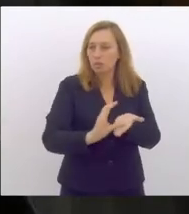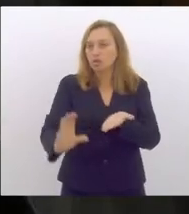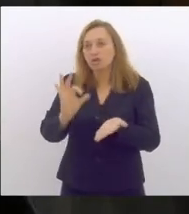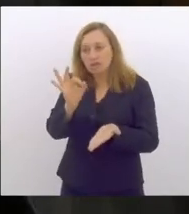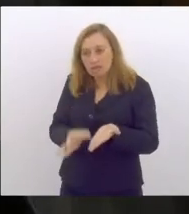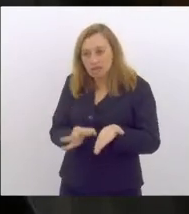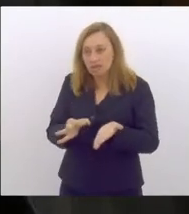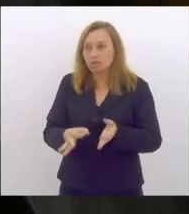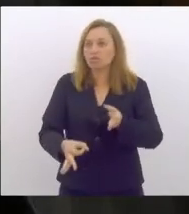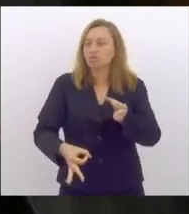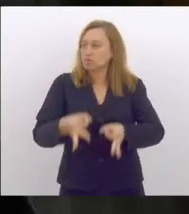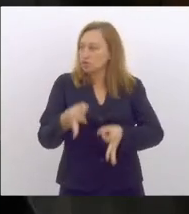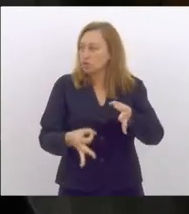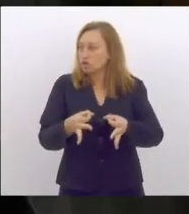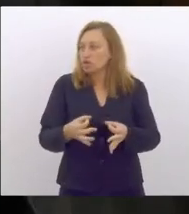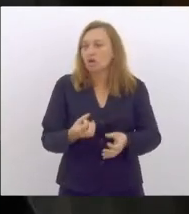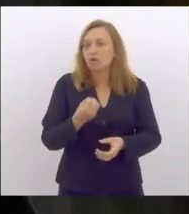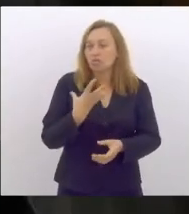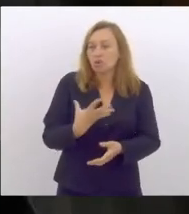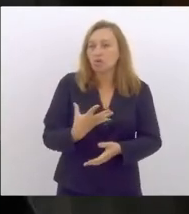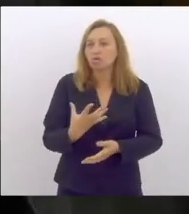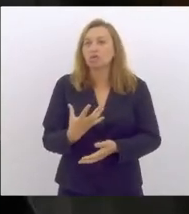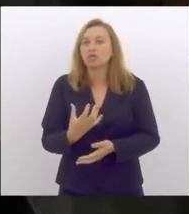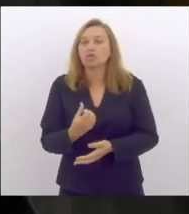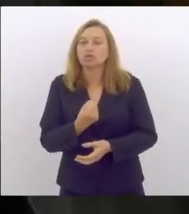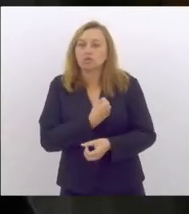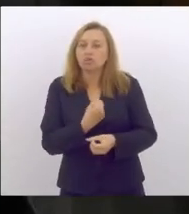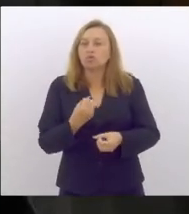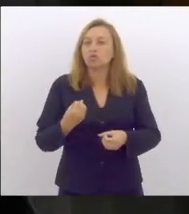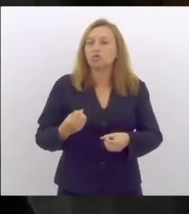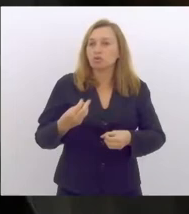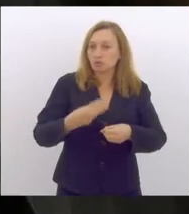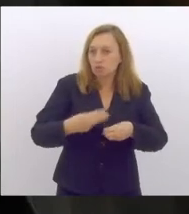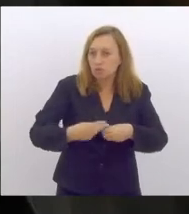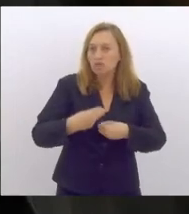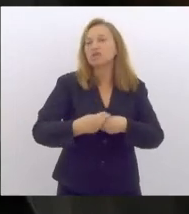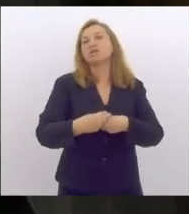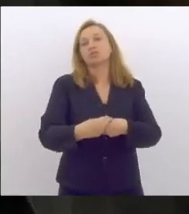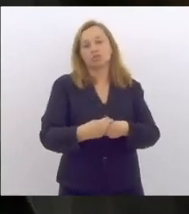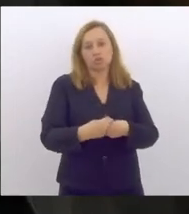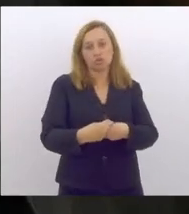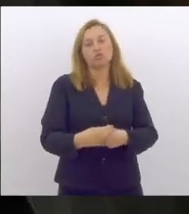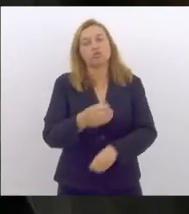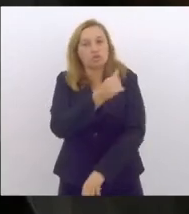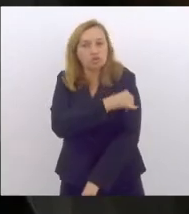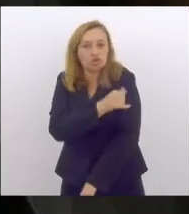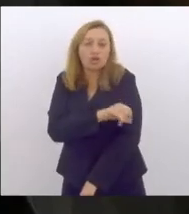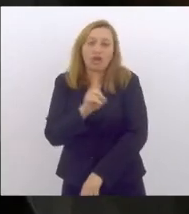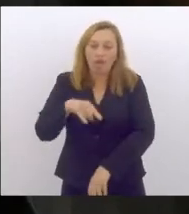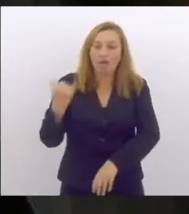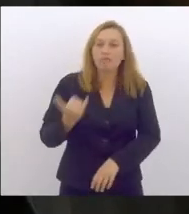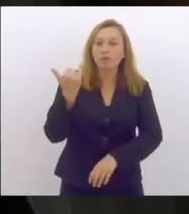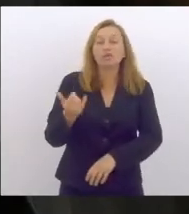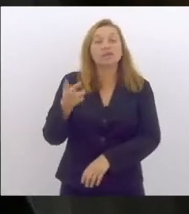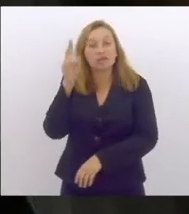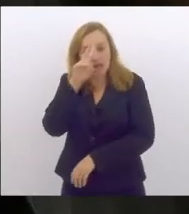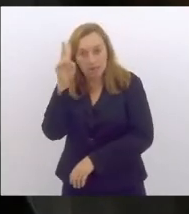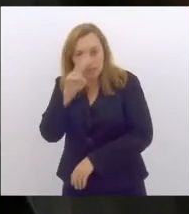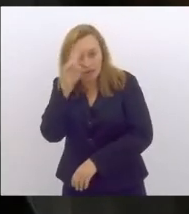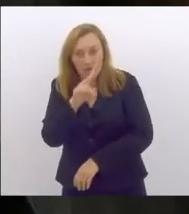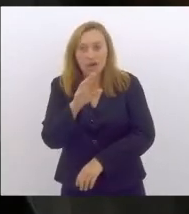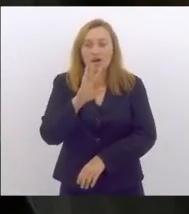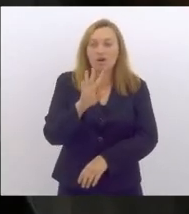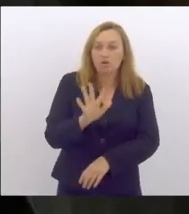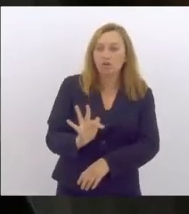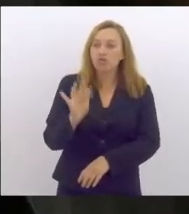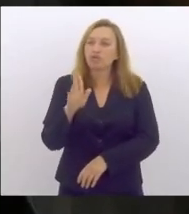fazem jus é boa parte dos municípios que faz hoje boa parte dos municípios do Rio de Janeiro é muito importante lembrar que o